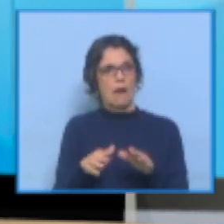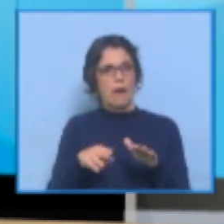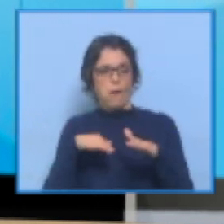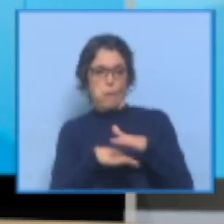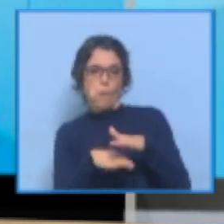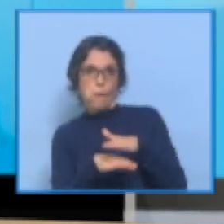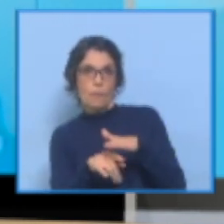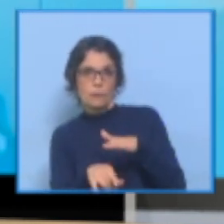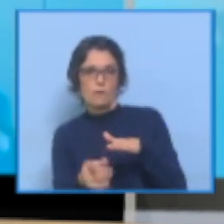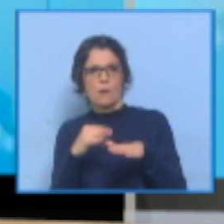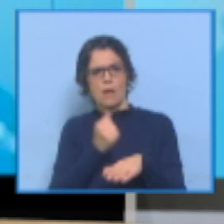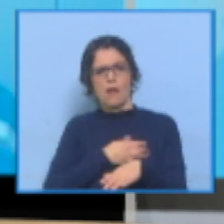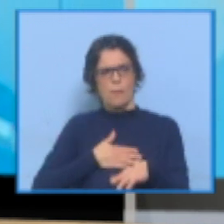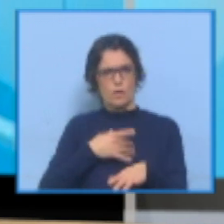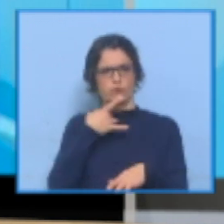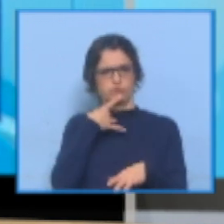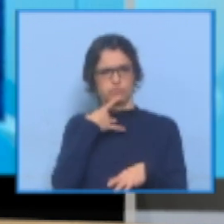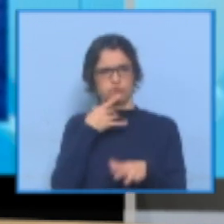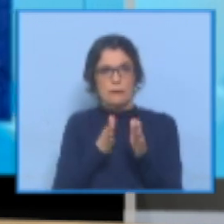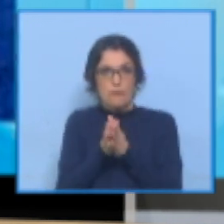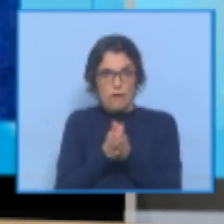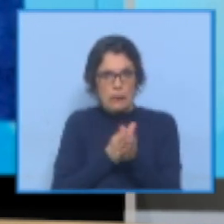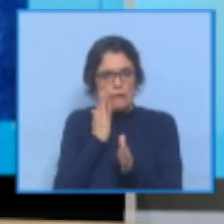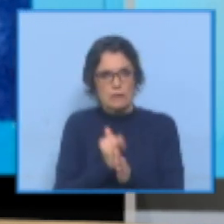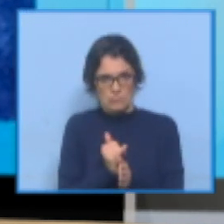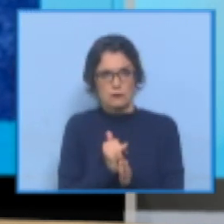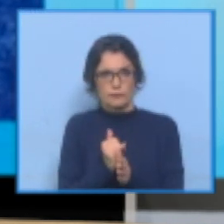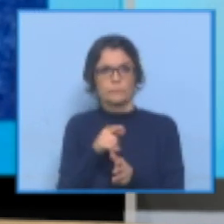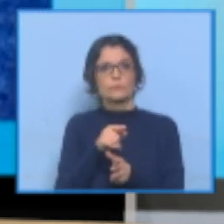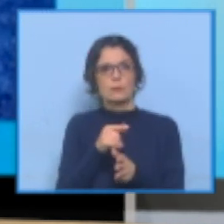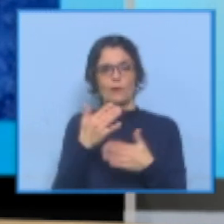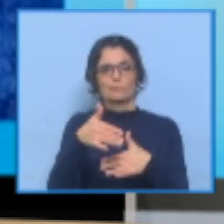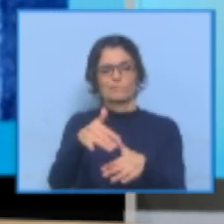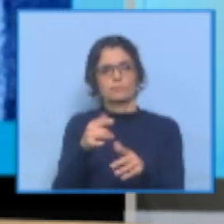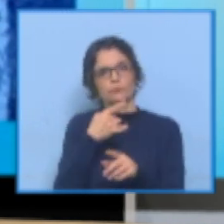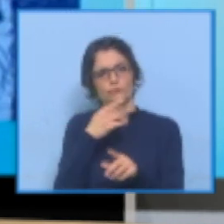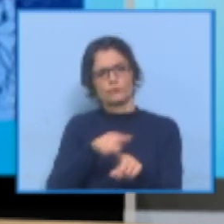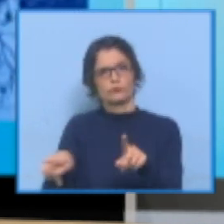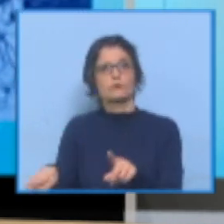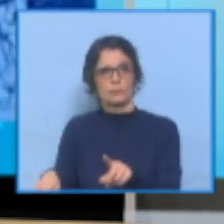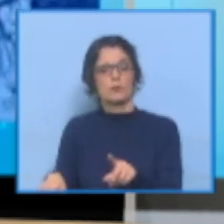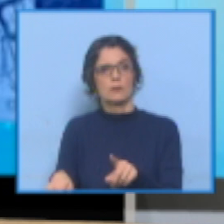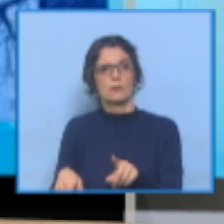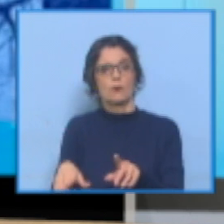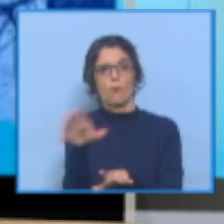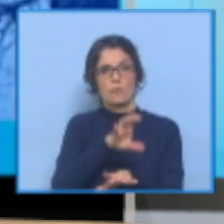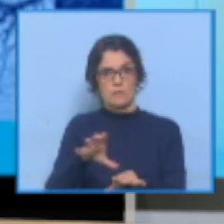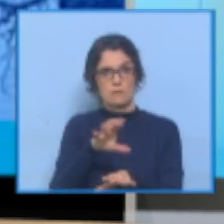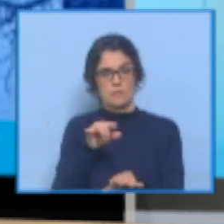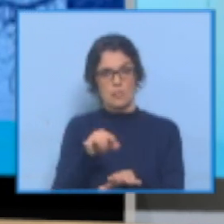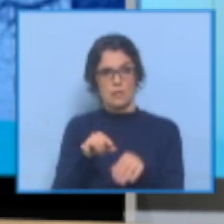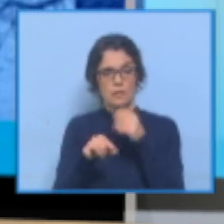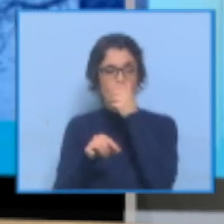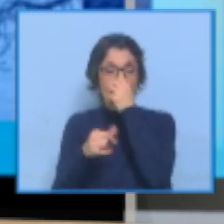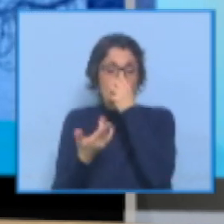há várias empresas também que estão a tentar explorar, portanto, há várias condicionantes aqui nesta zona de Moçambique, mas é de facto um país que